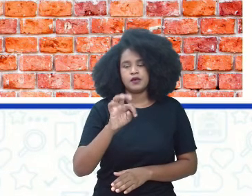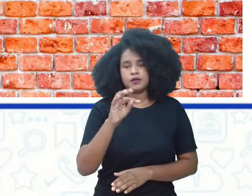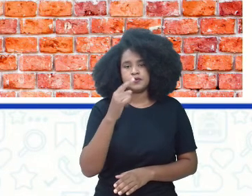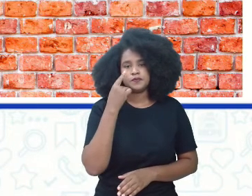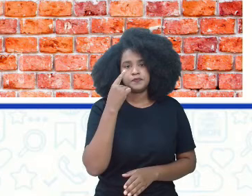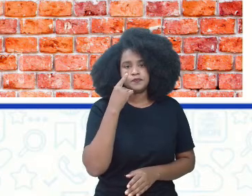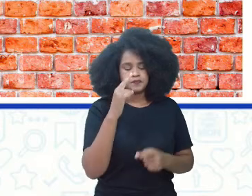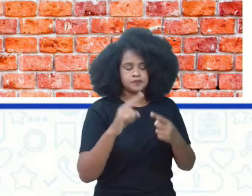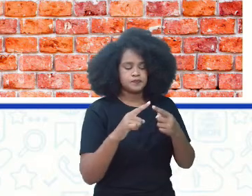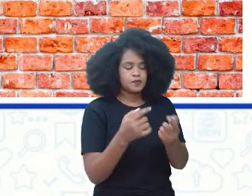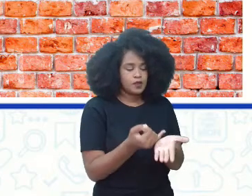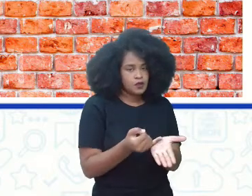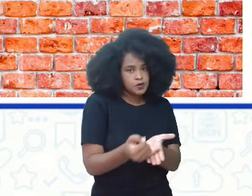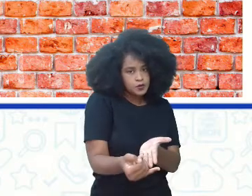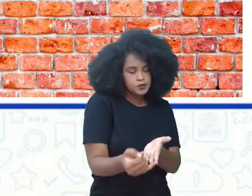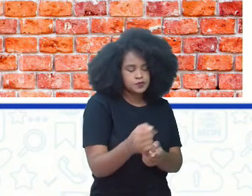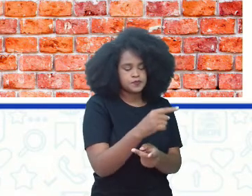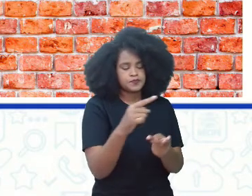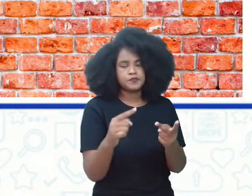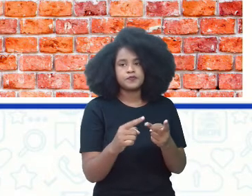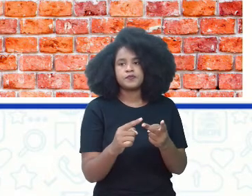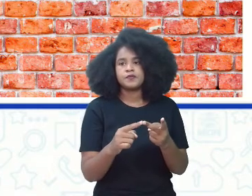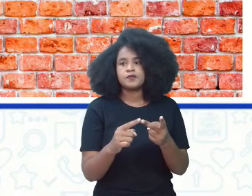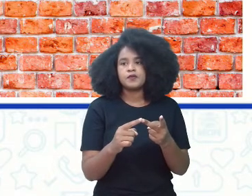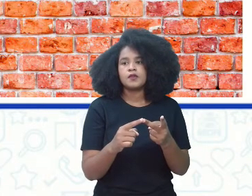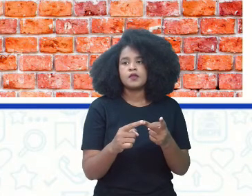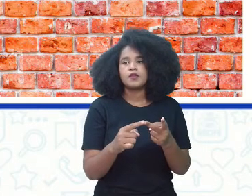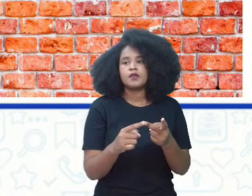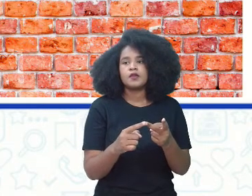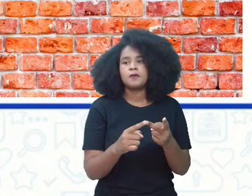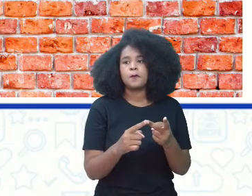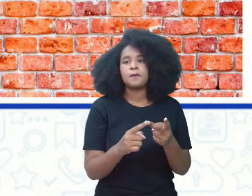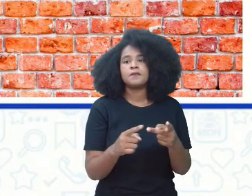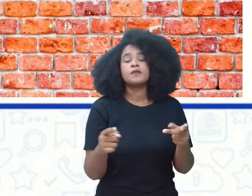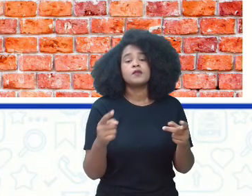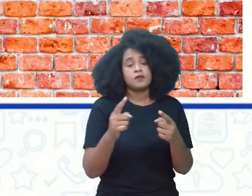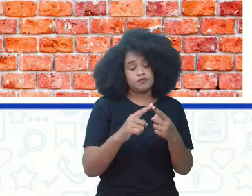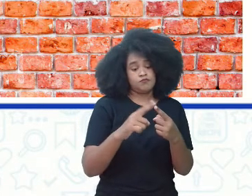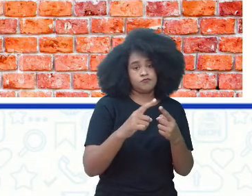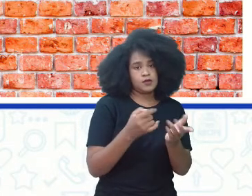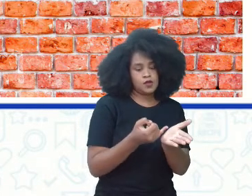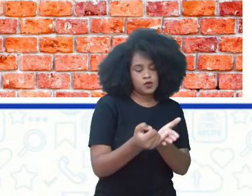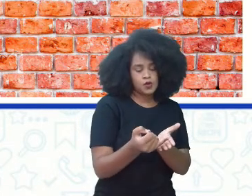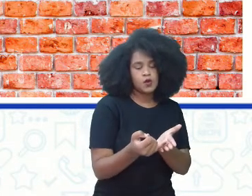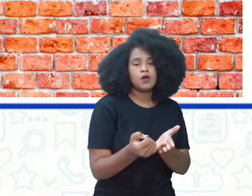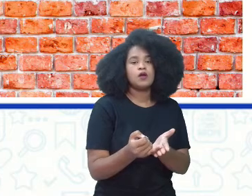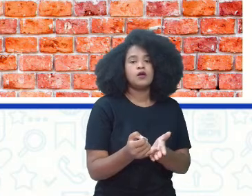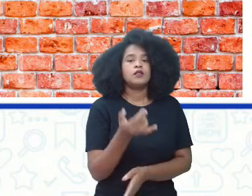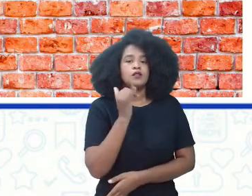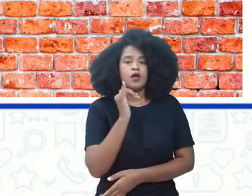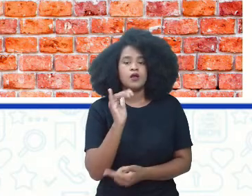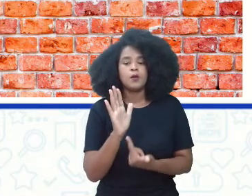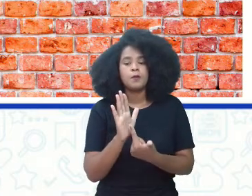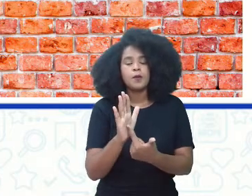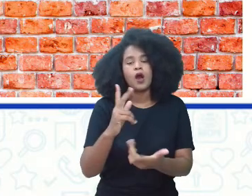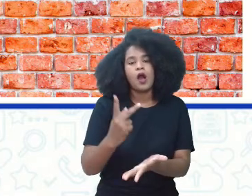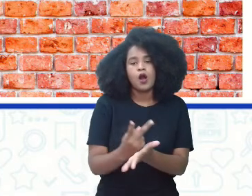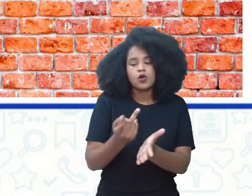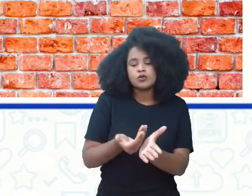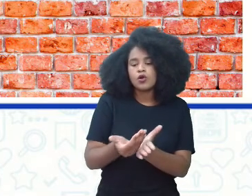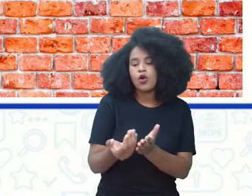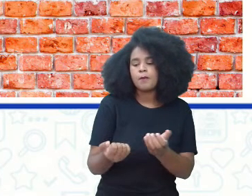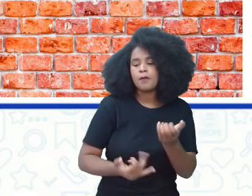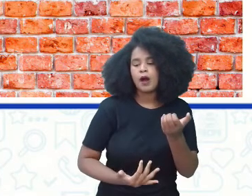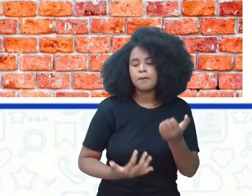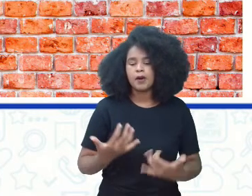Temos a introdução, que é a situação inicial. O narrador costuma apresentar os fatos iniciais,